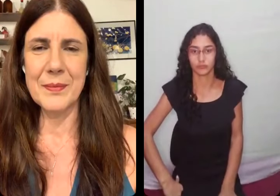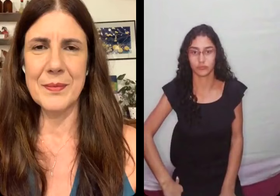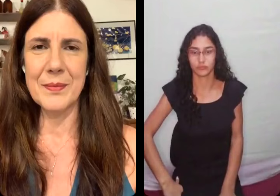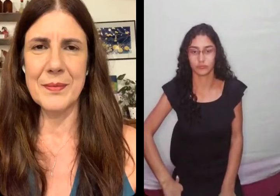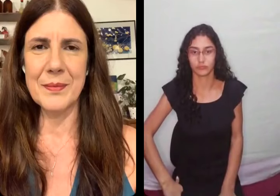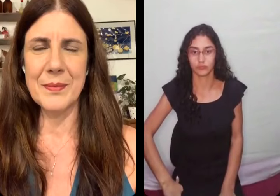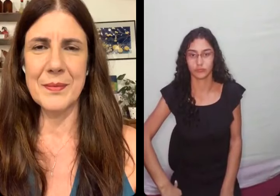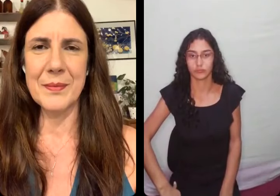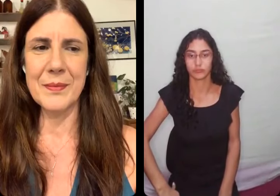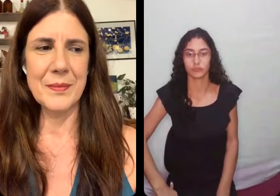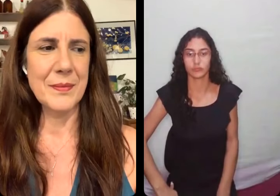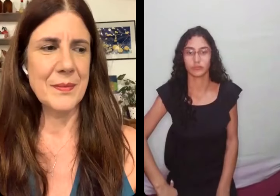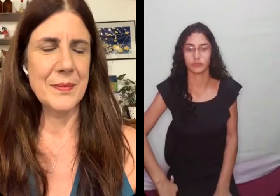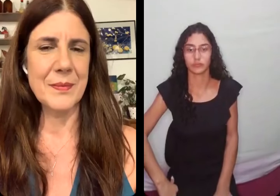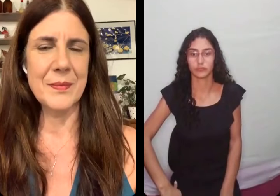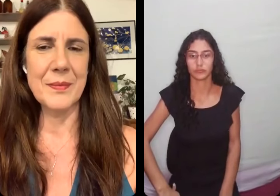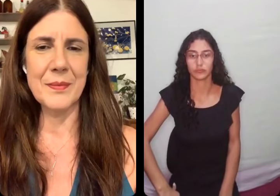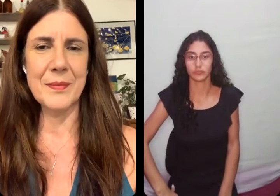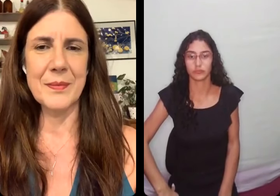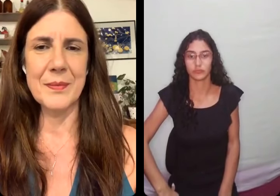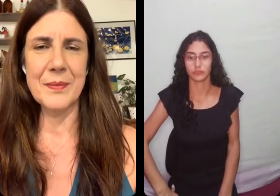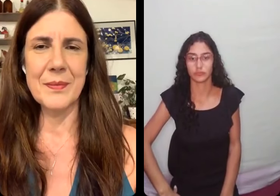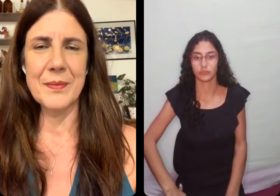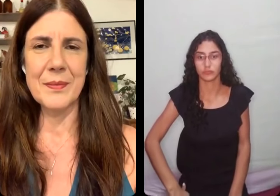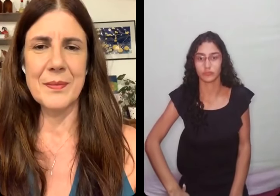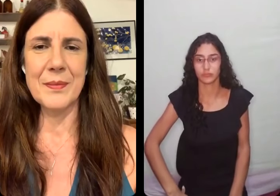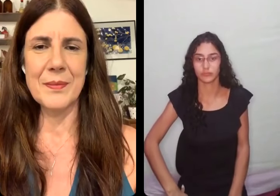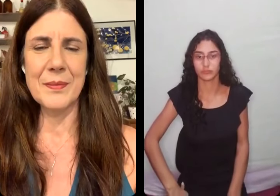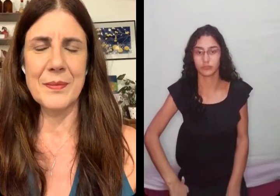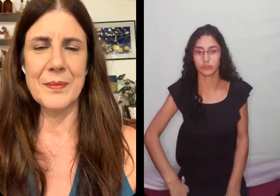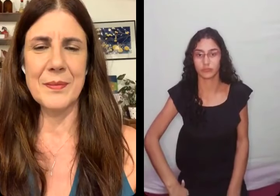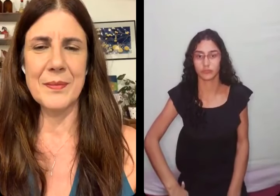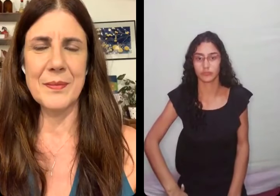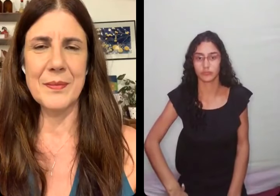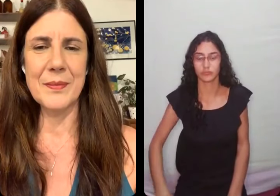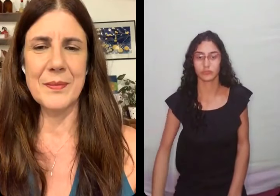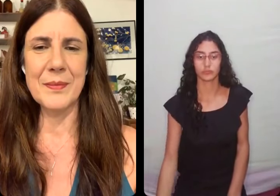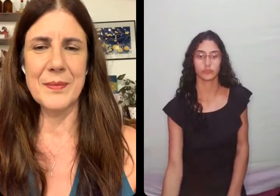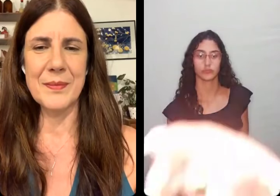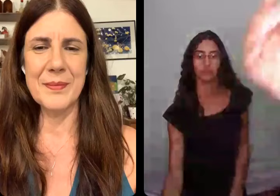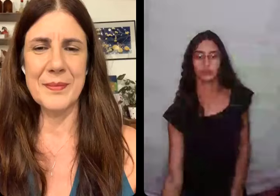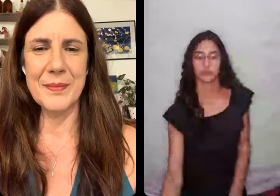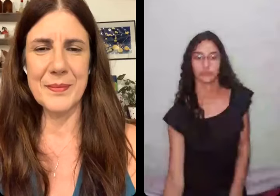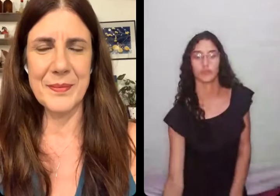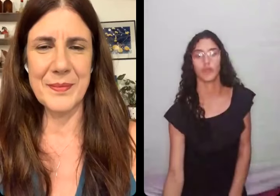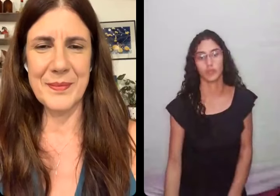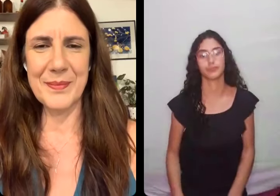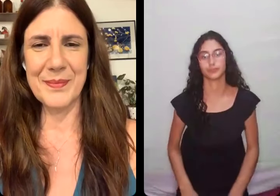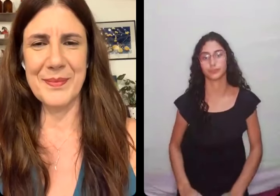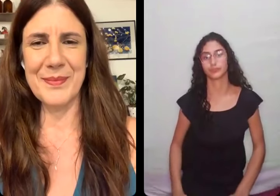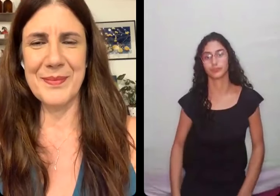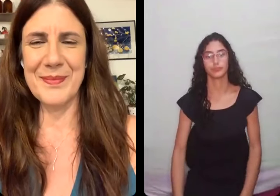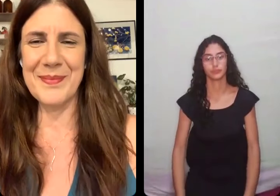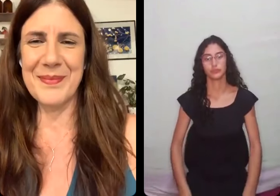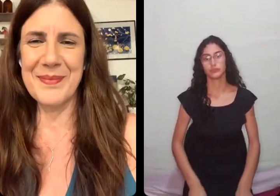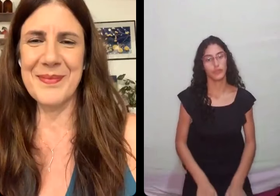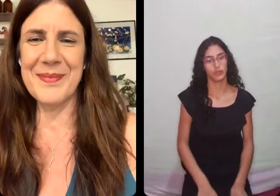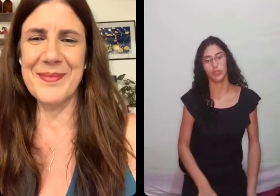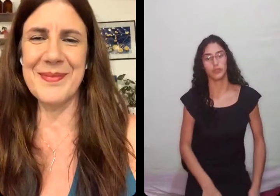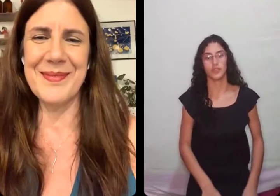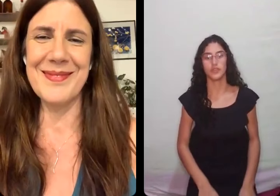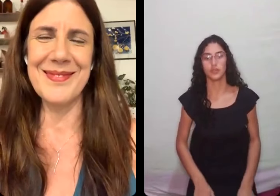Sai da live e entra de novo. E deixa que eu solicito. Porque aqui não apareceu ainda. Ai, pessoal.